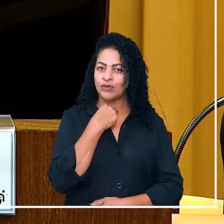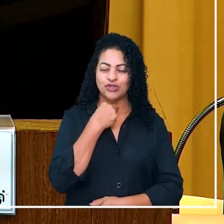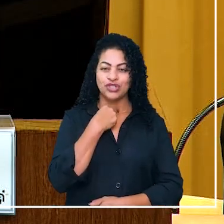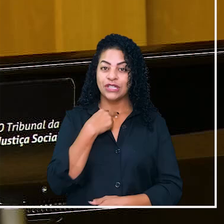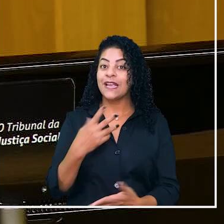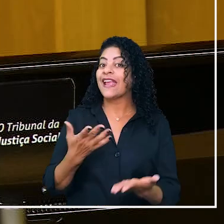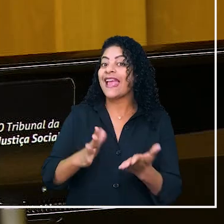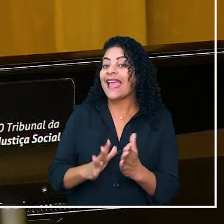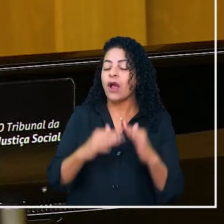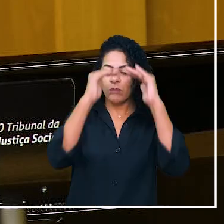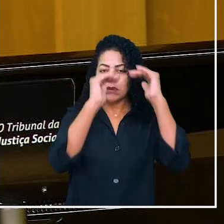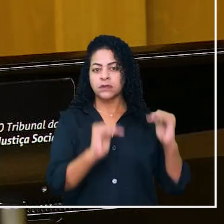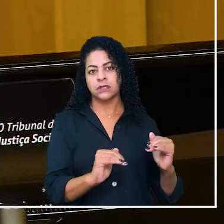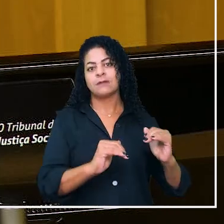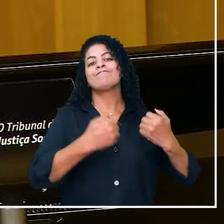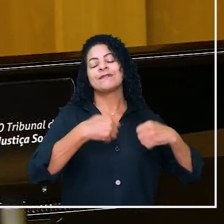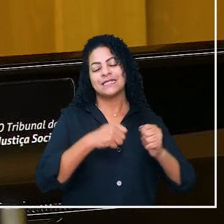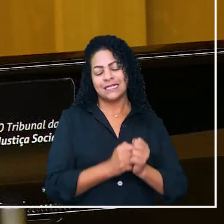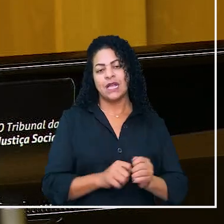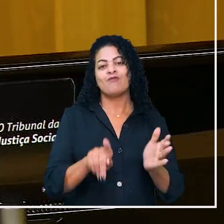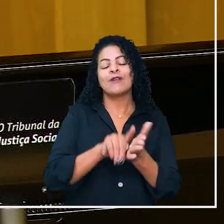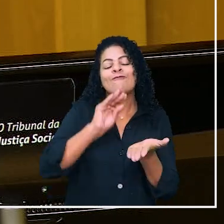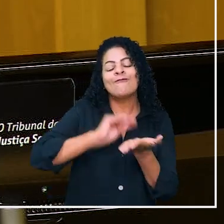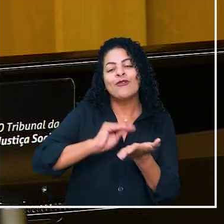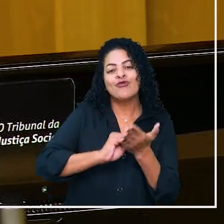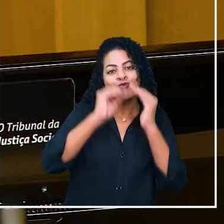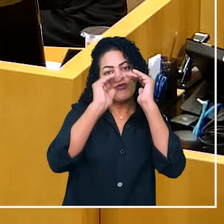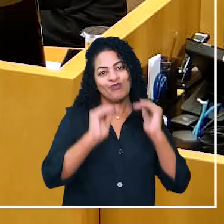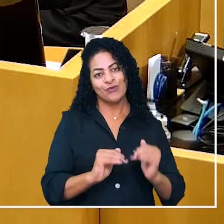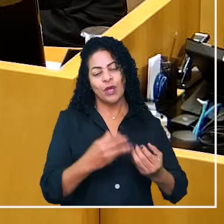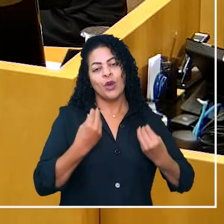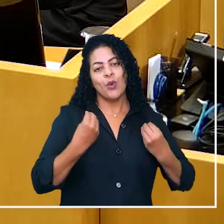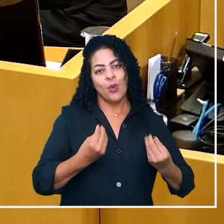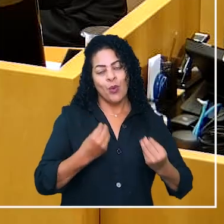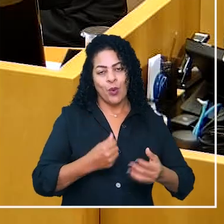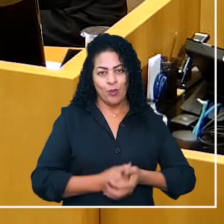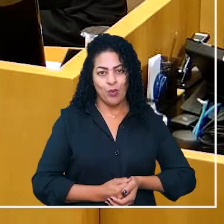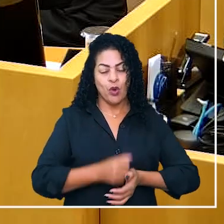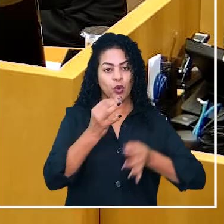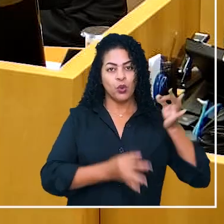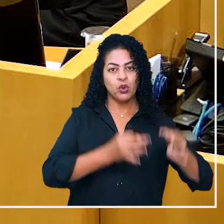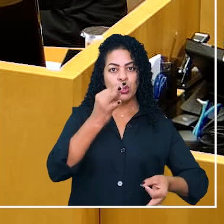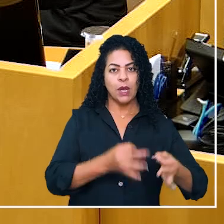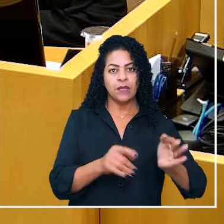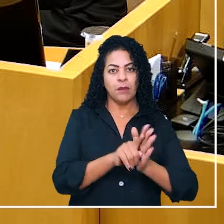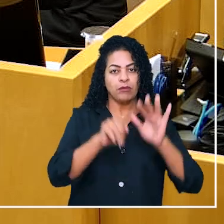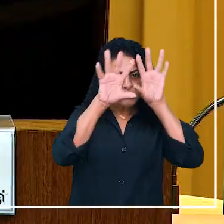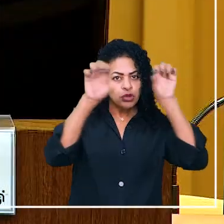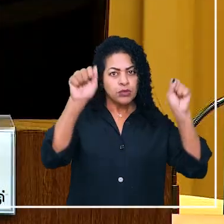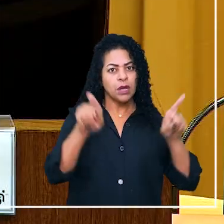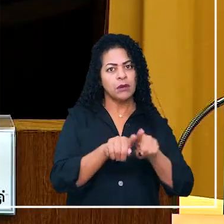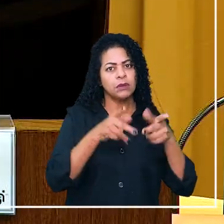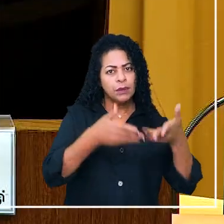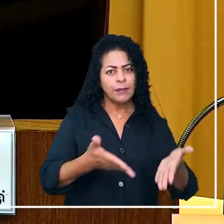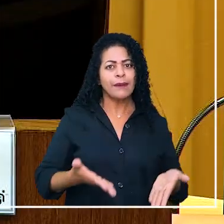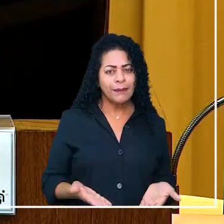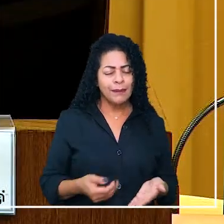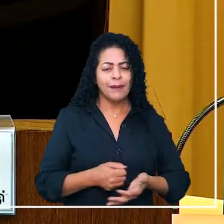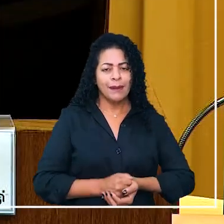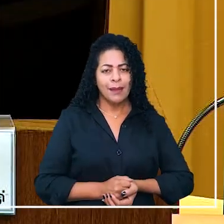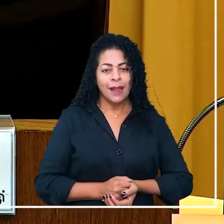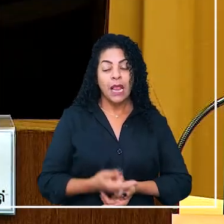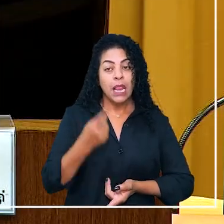a ordem levanta a questão da falta de respeito deliberada à autoridade de um juiz ou tribunal. Assim, eu verifico que o